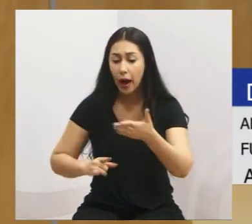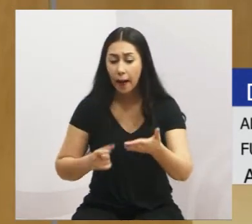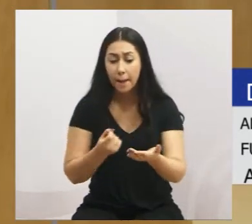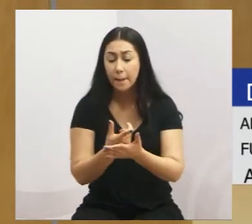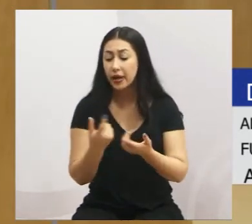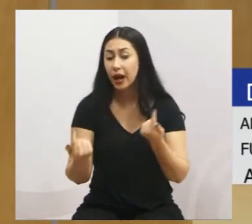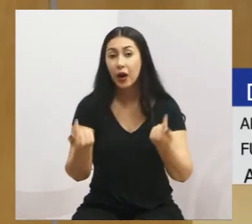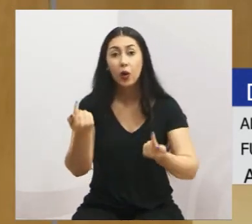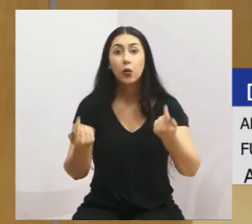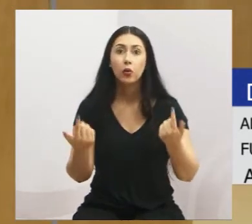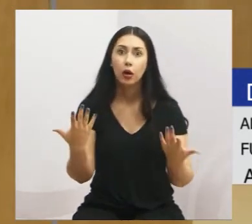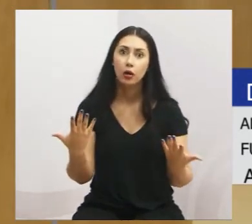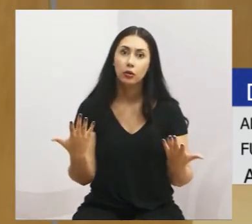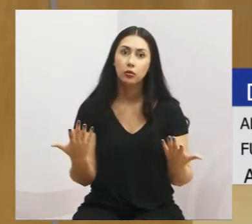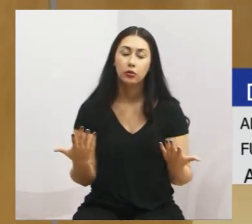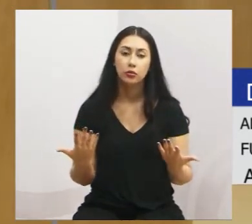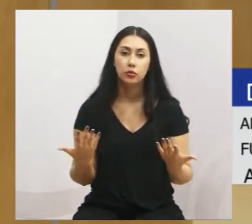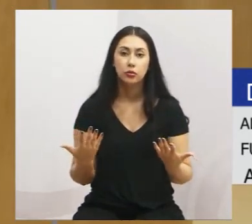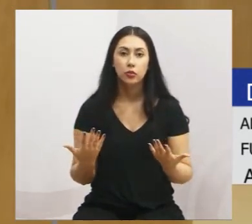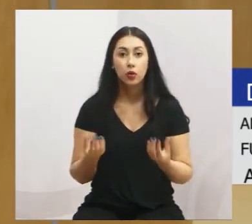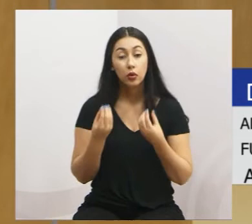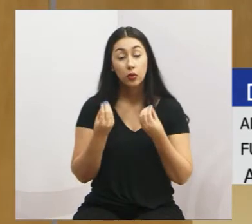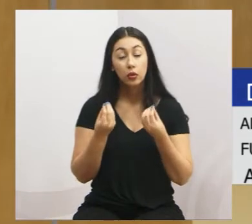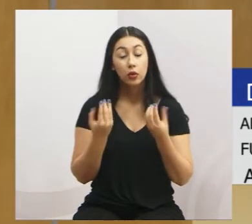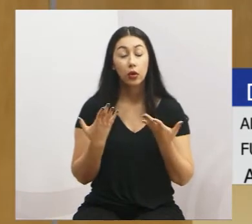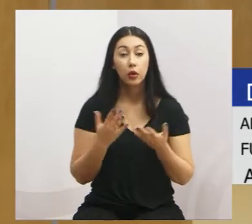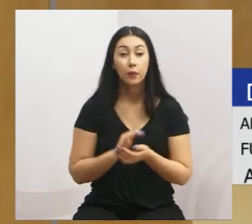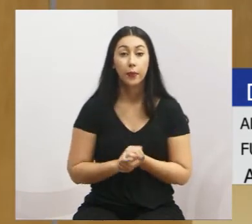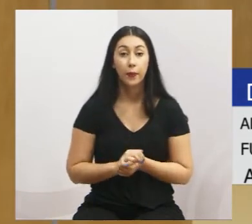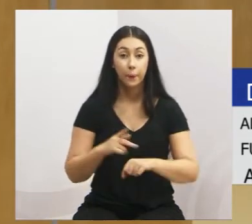que coisa impressionante, né? Num país